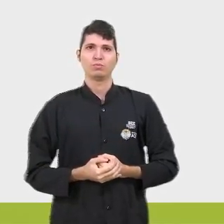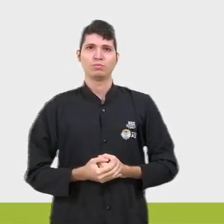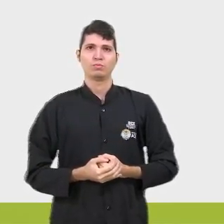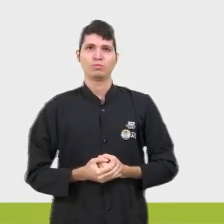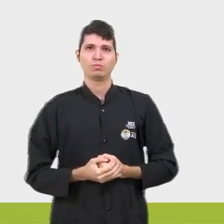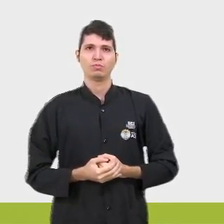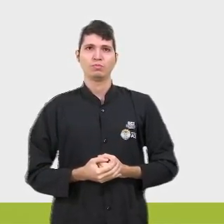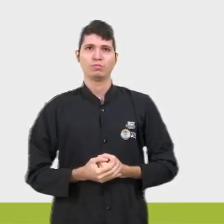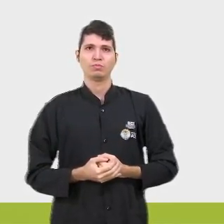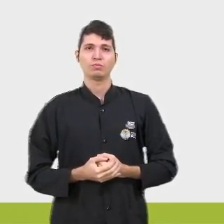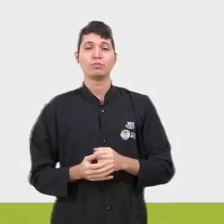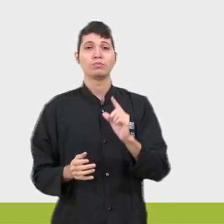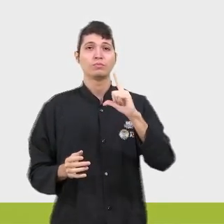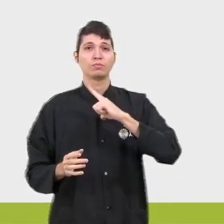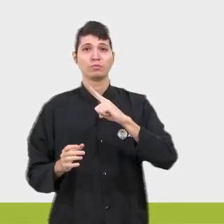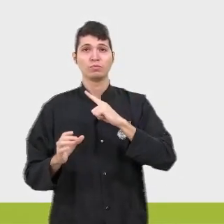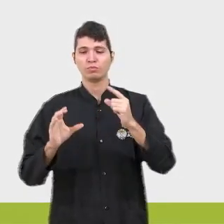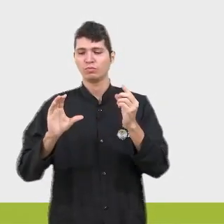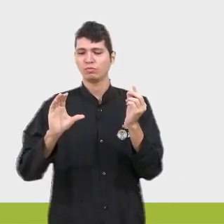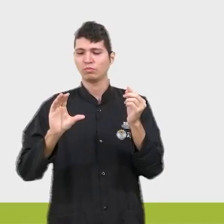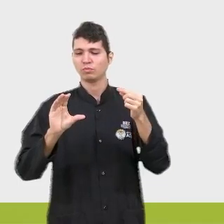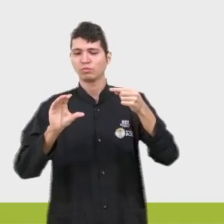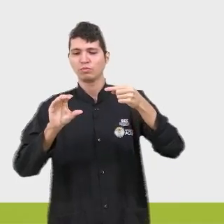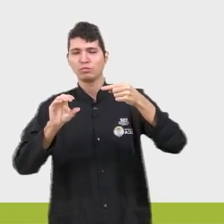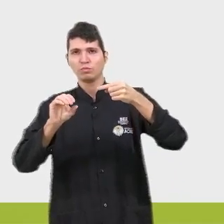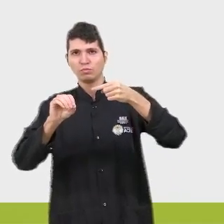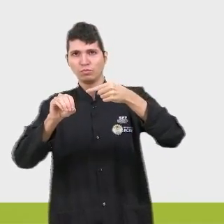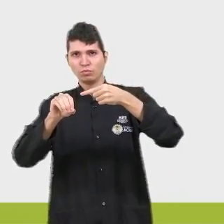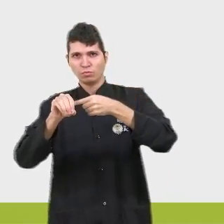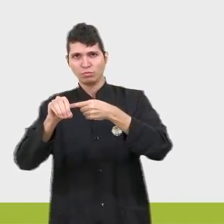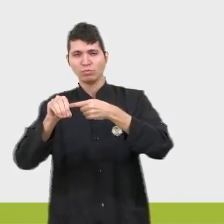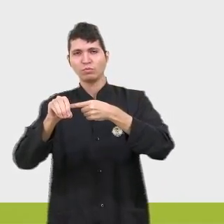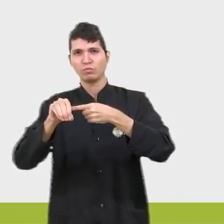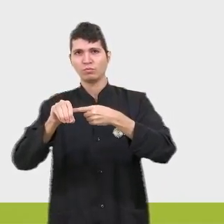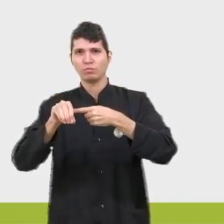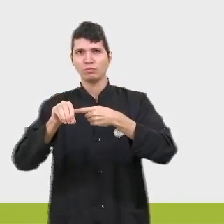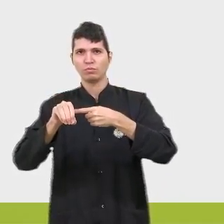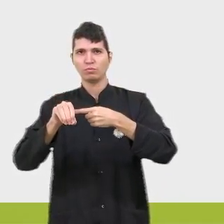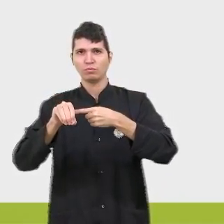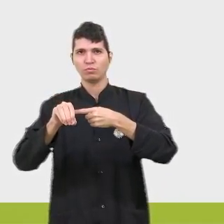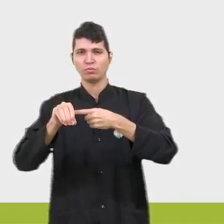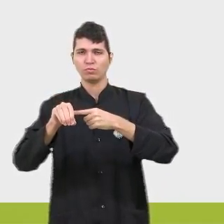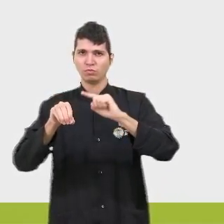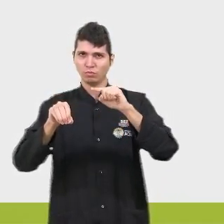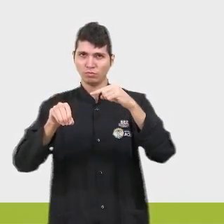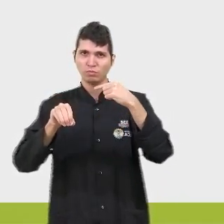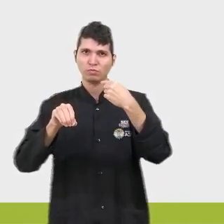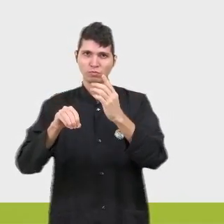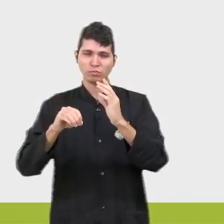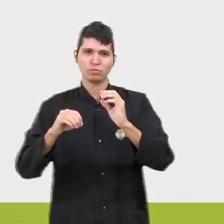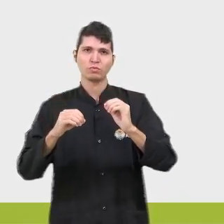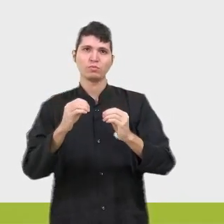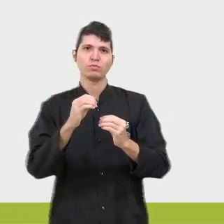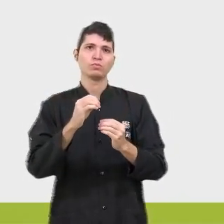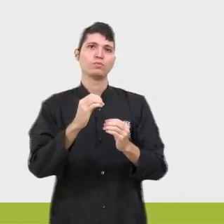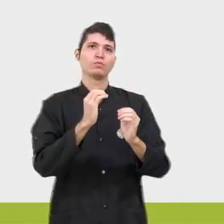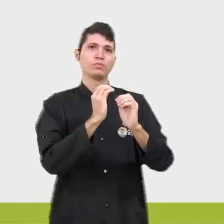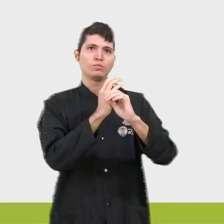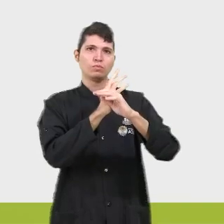um núcleo. A célula com um núcleo. Tá ok? Daí surgiram as algas